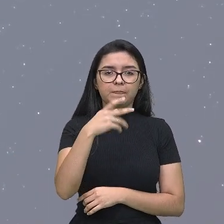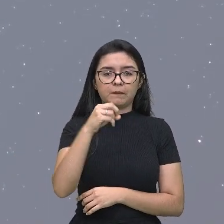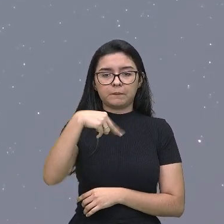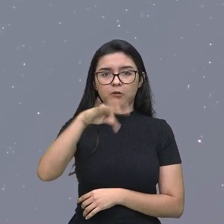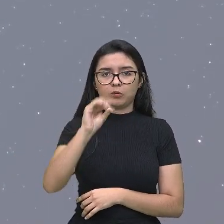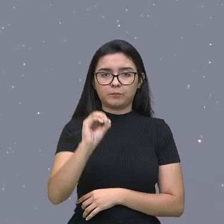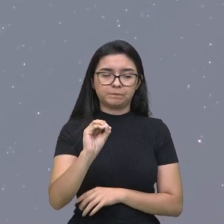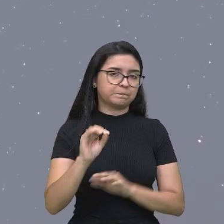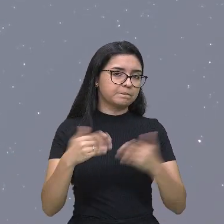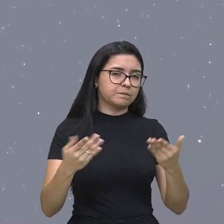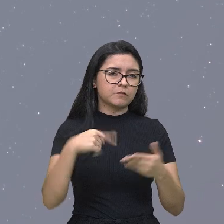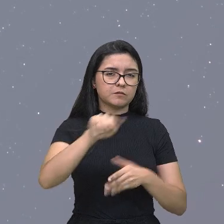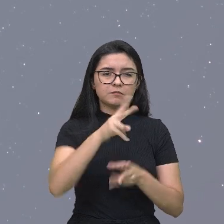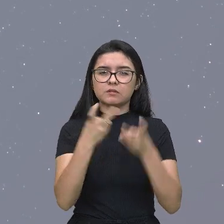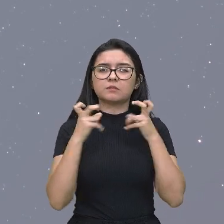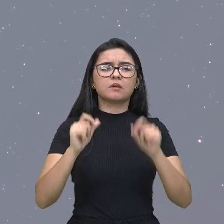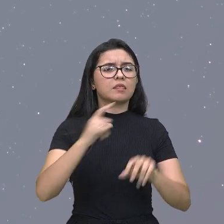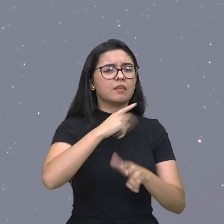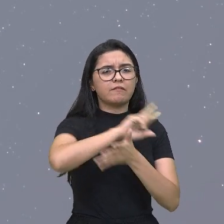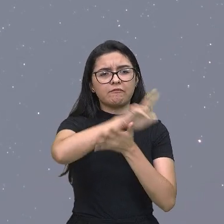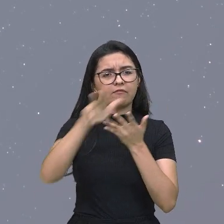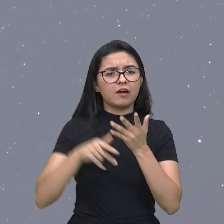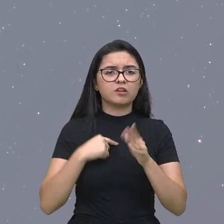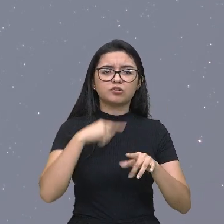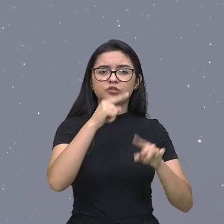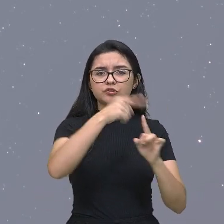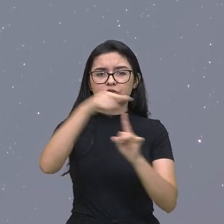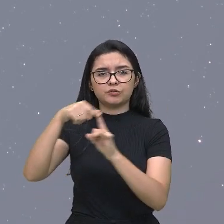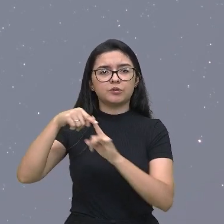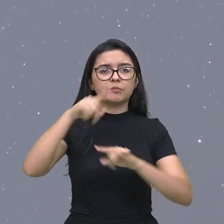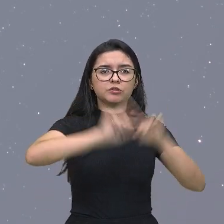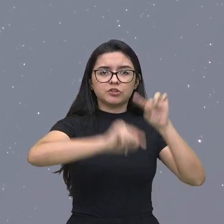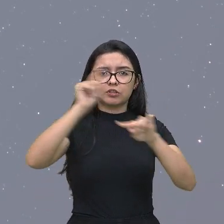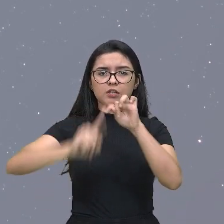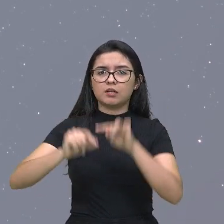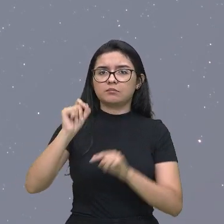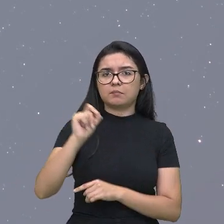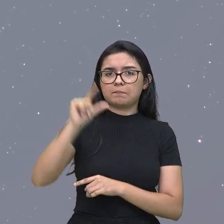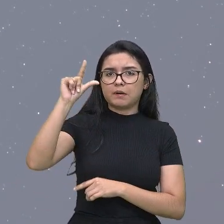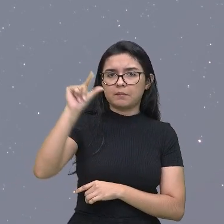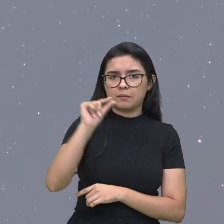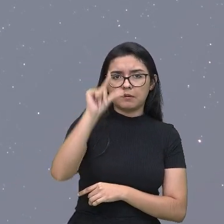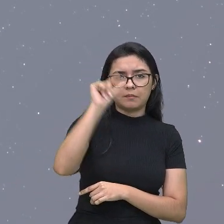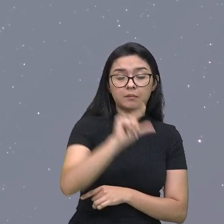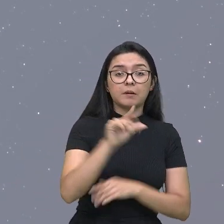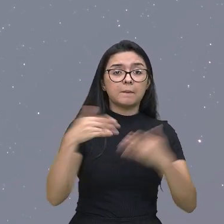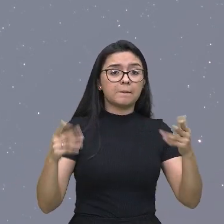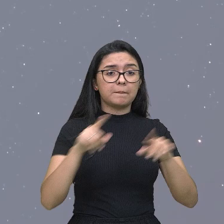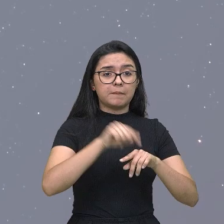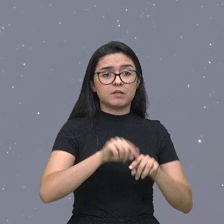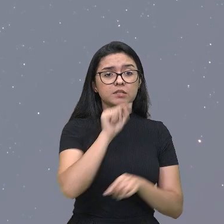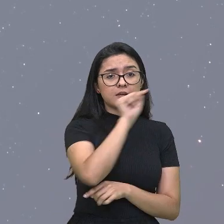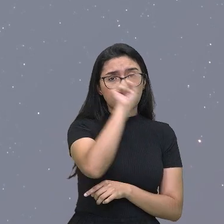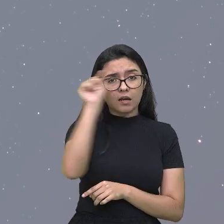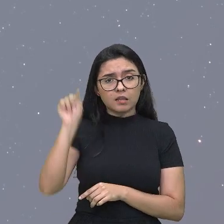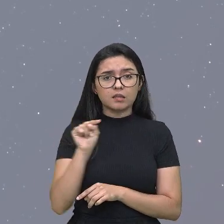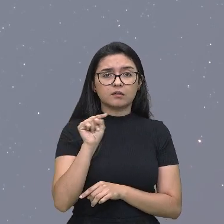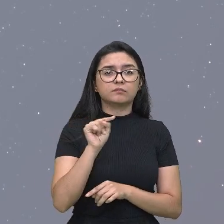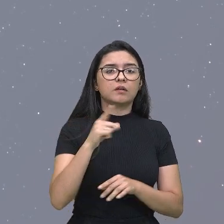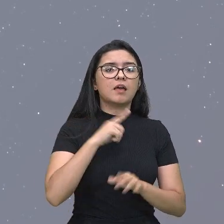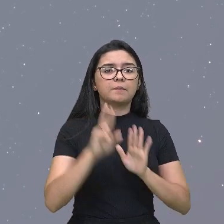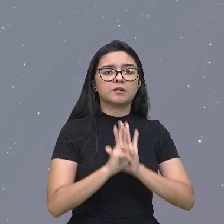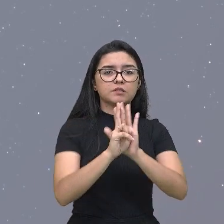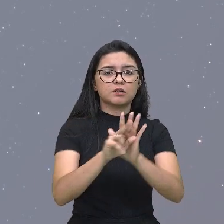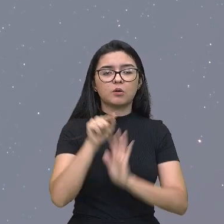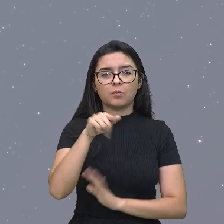que, né, você perceba que tem estrelas maiores, outras menores, né, mas cada estrela vai estar representando aí um